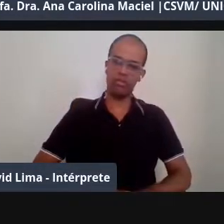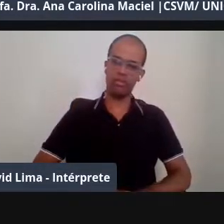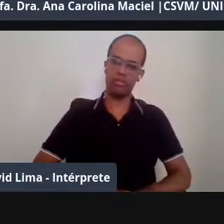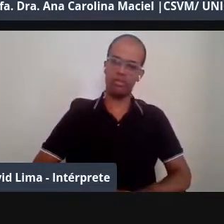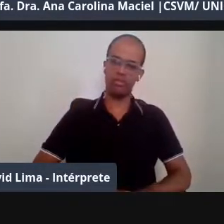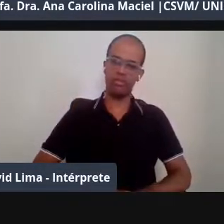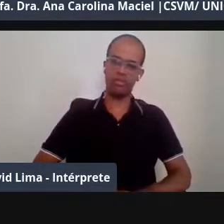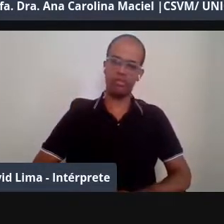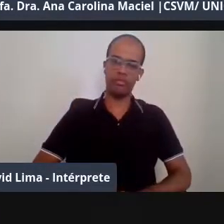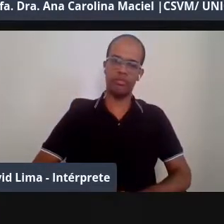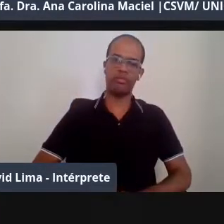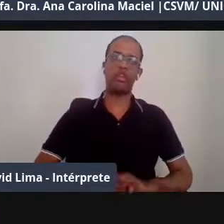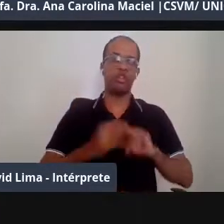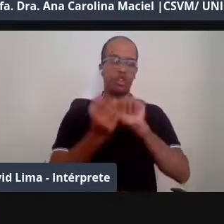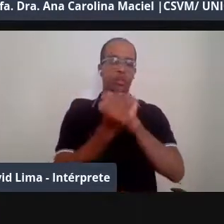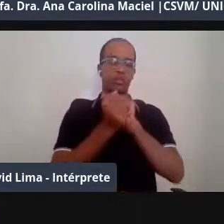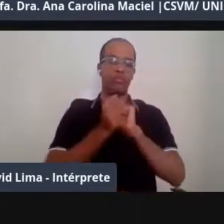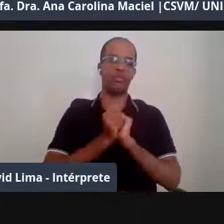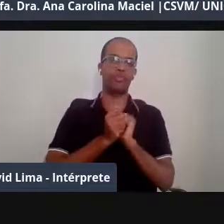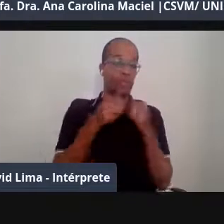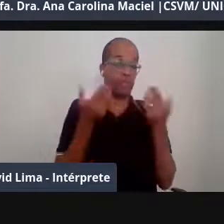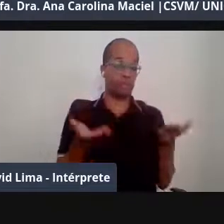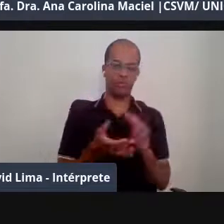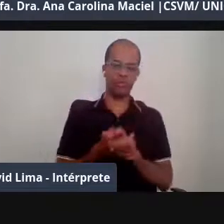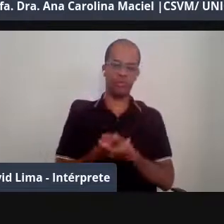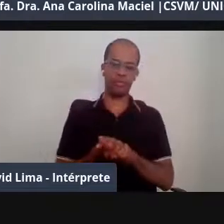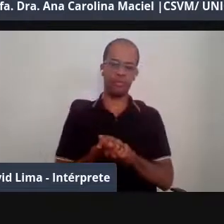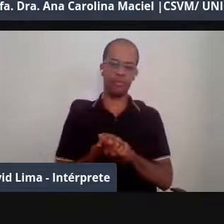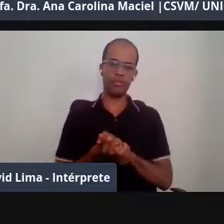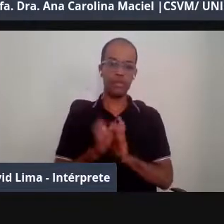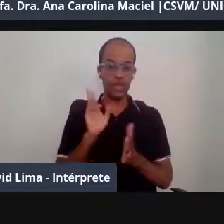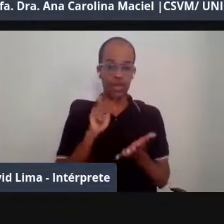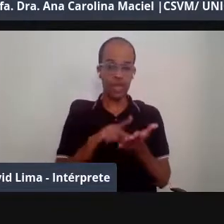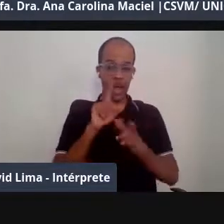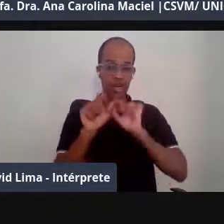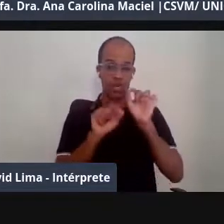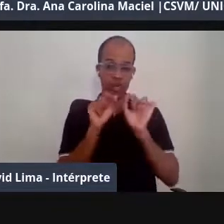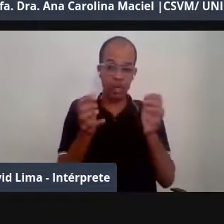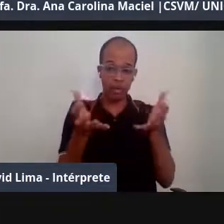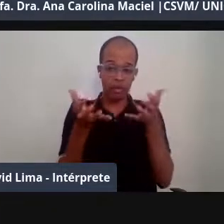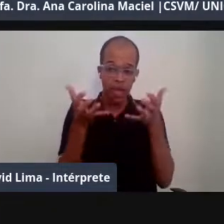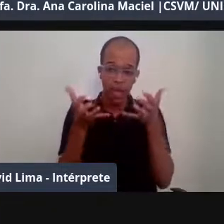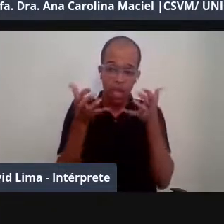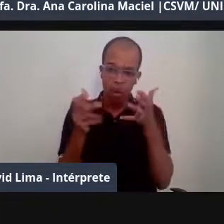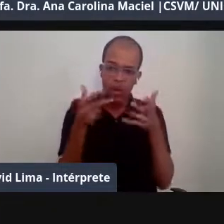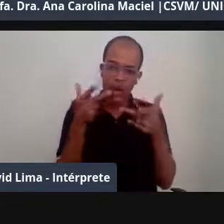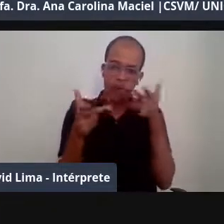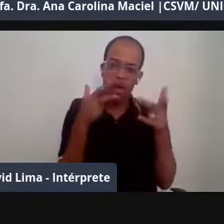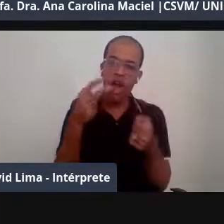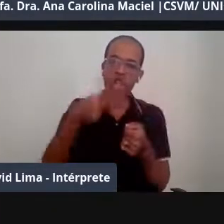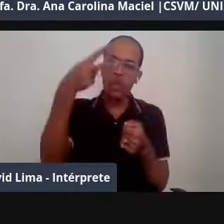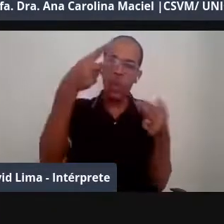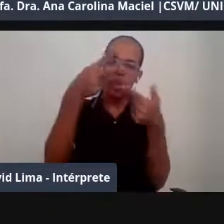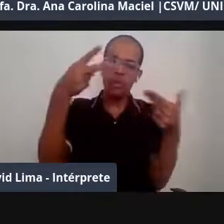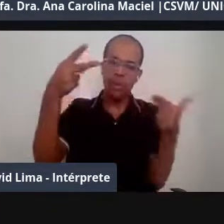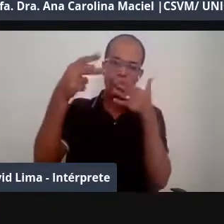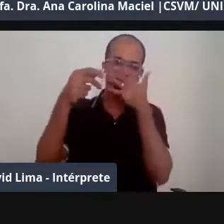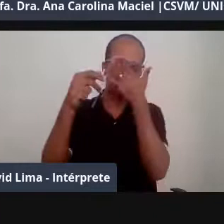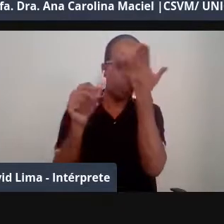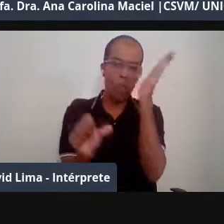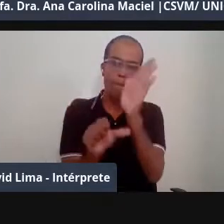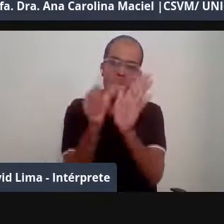juntos. Então, na verdade, eu queria ponderar com dois pontos. Primeiro, eu queria